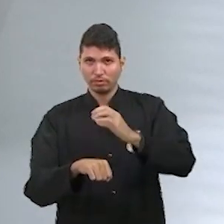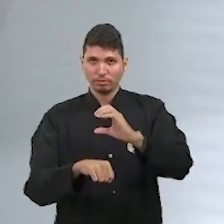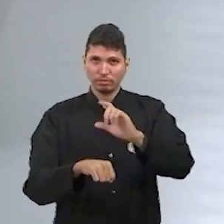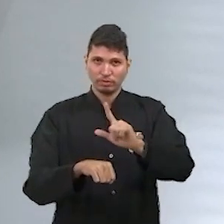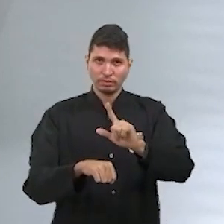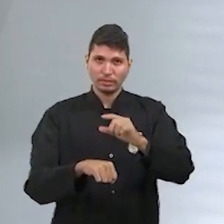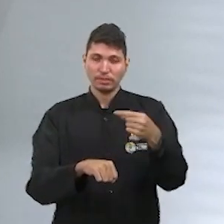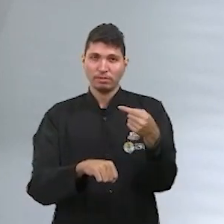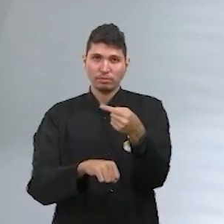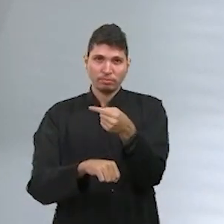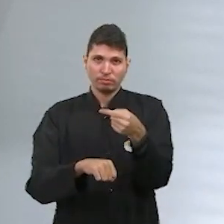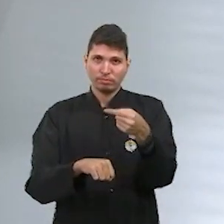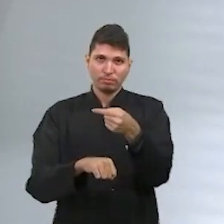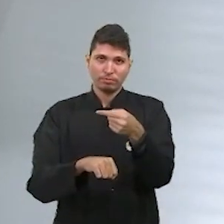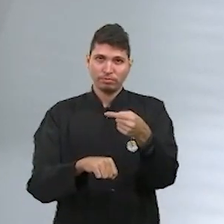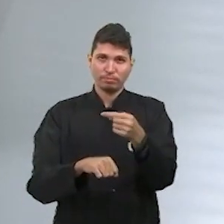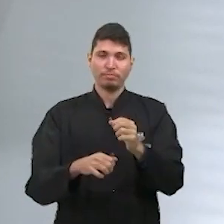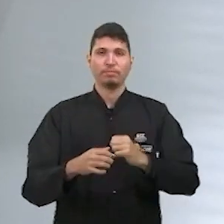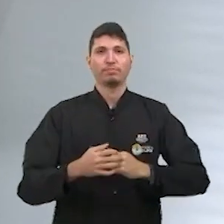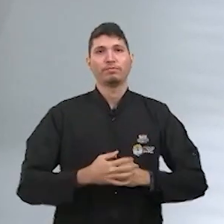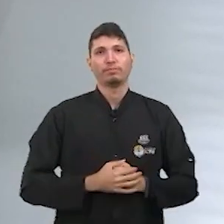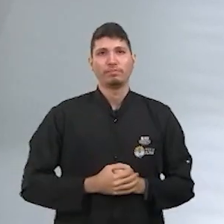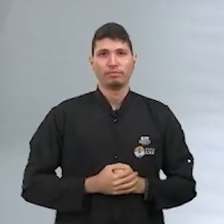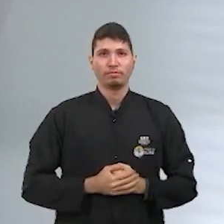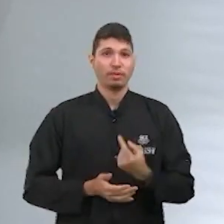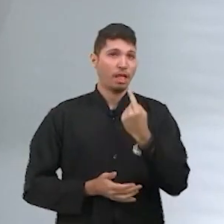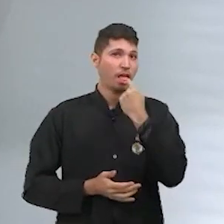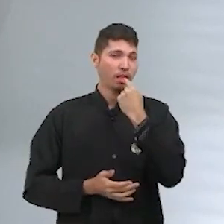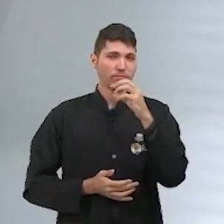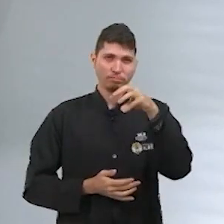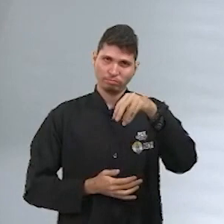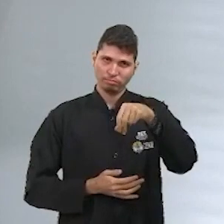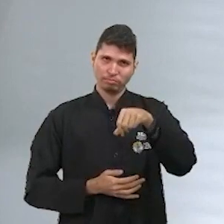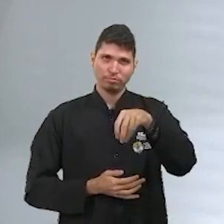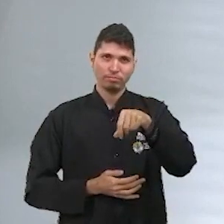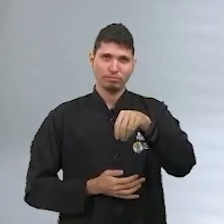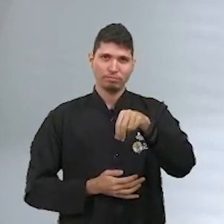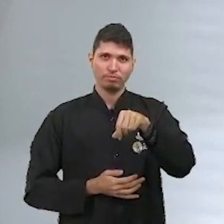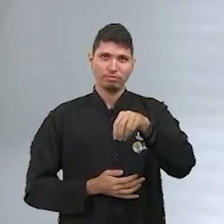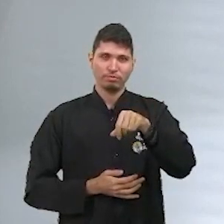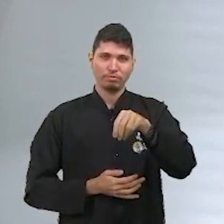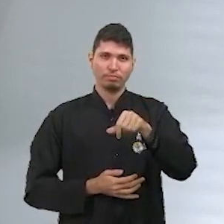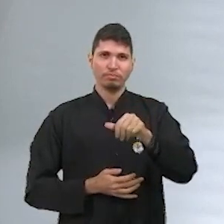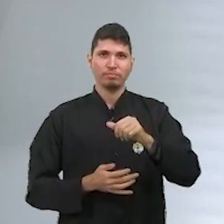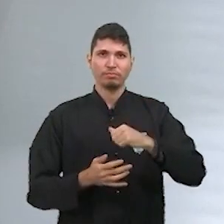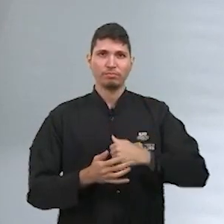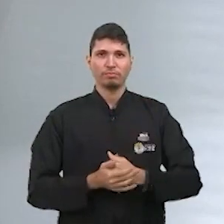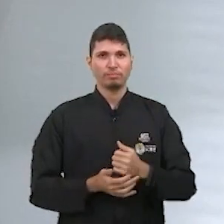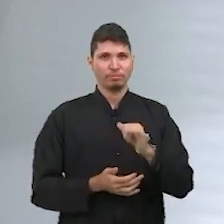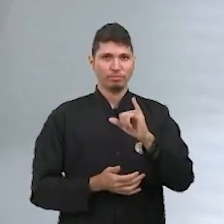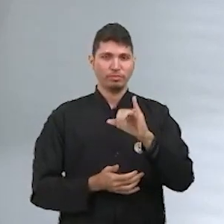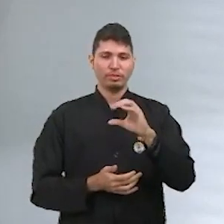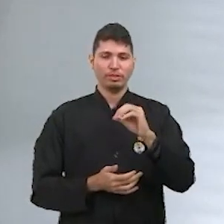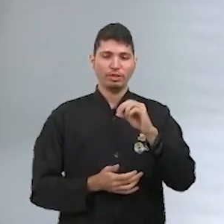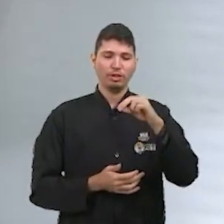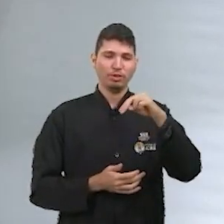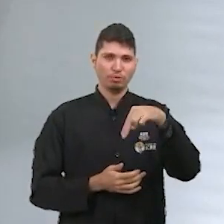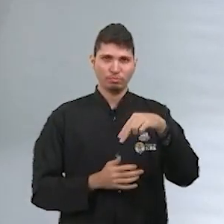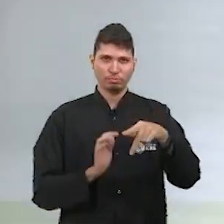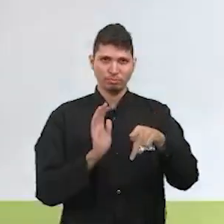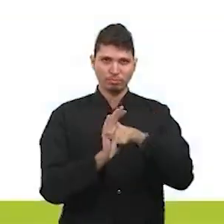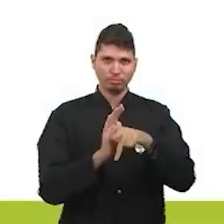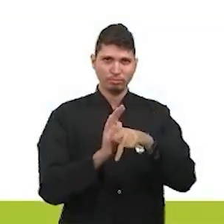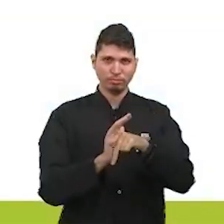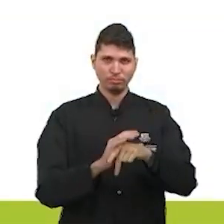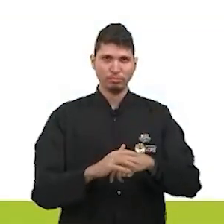carga negativa. Pronto, no sal, ele já é chamado, considerado íon. Se eu pegar